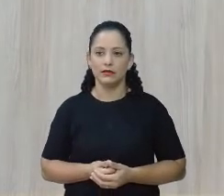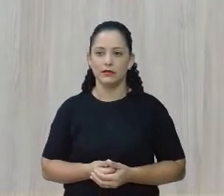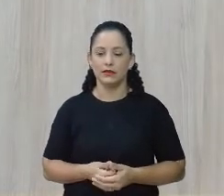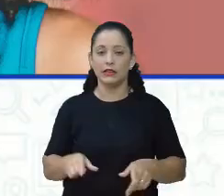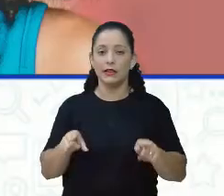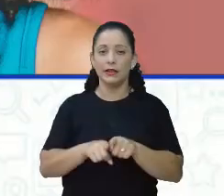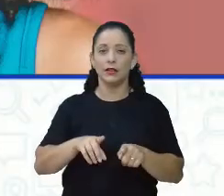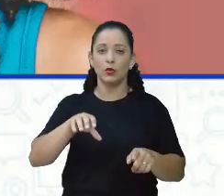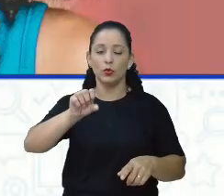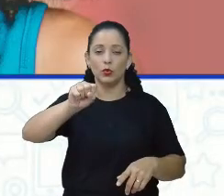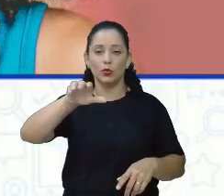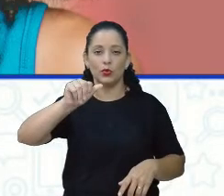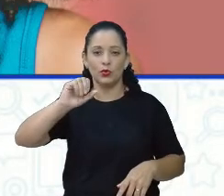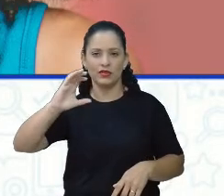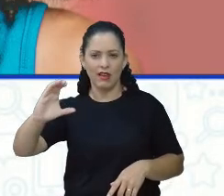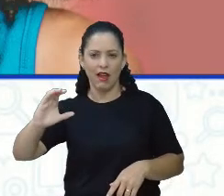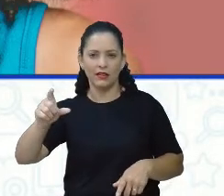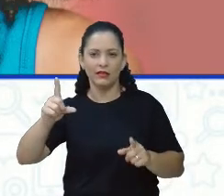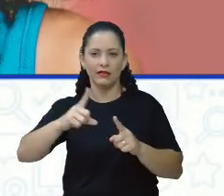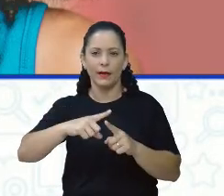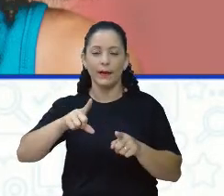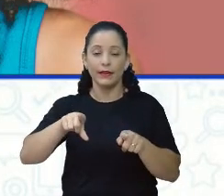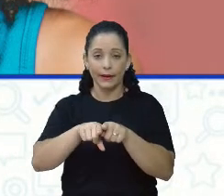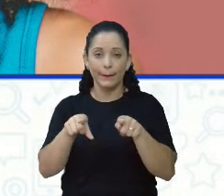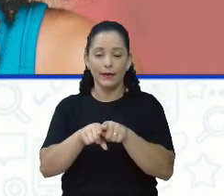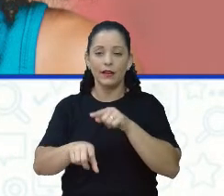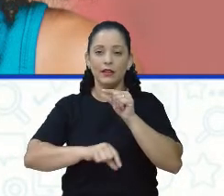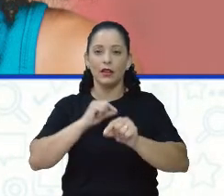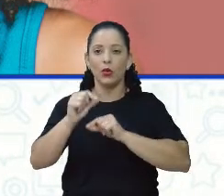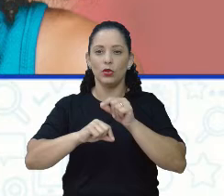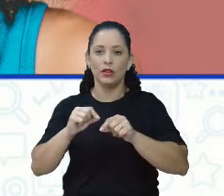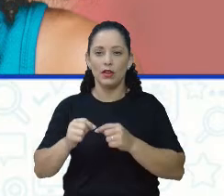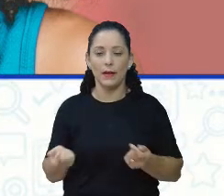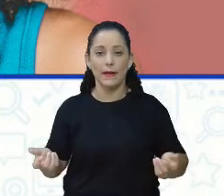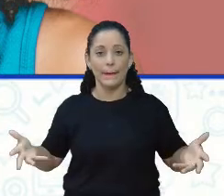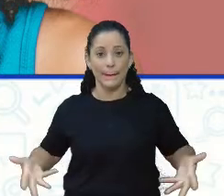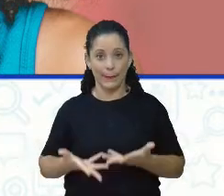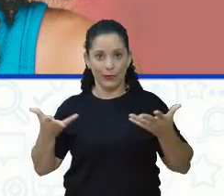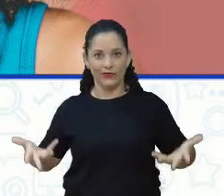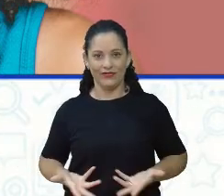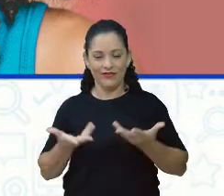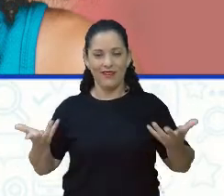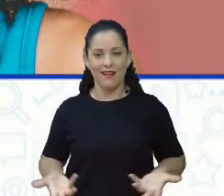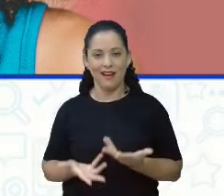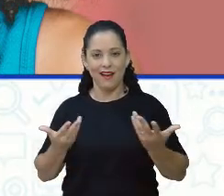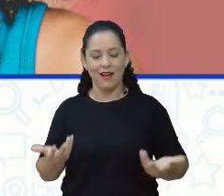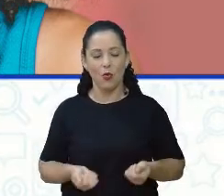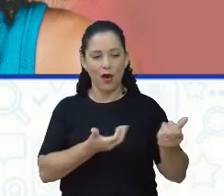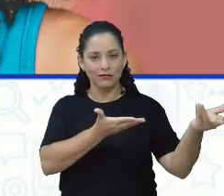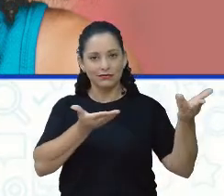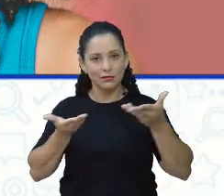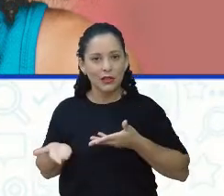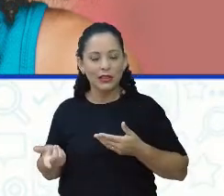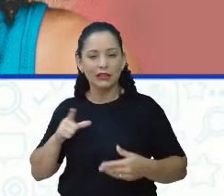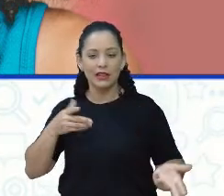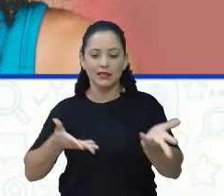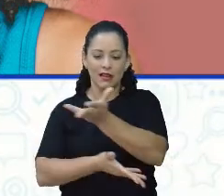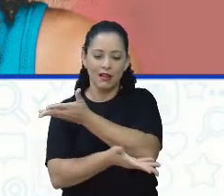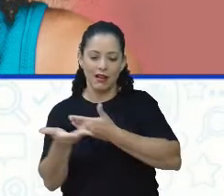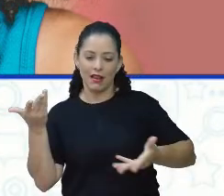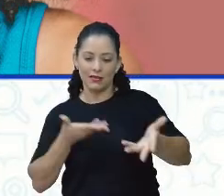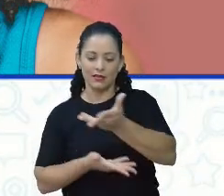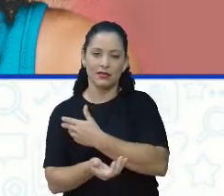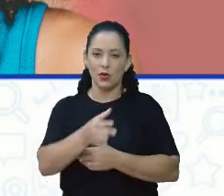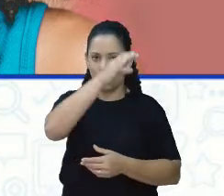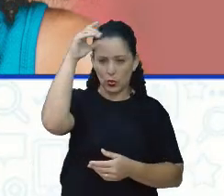O SAC é uma forma também de potencializar o atendimento, né? Criando um canal direto entre o cliente e a empresa